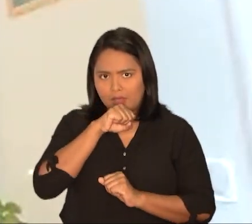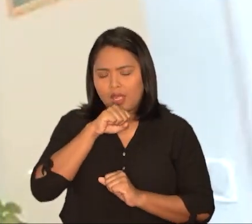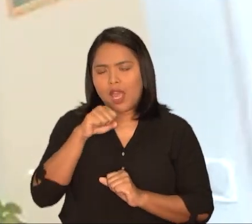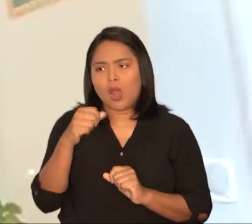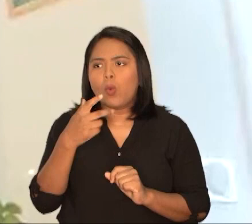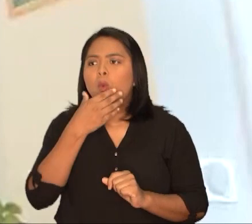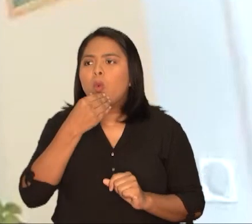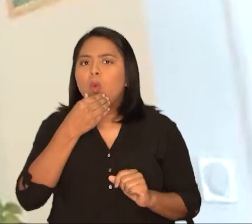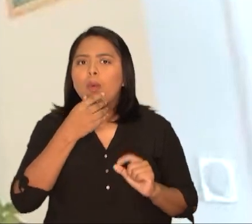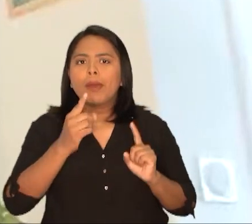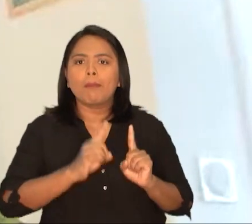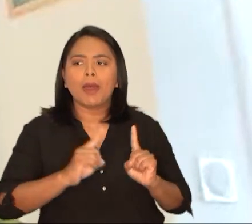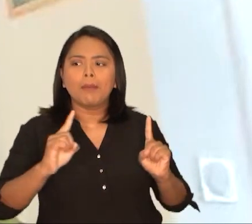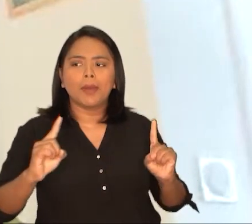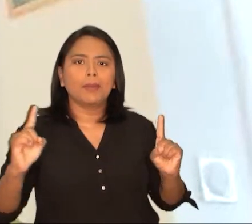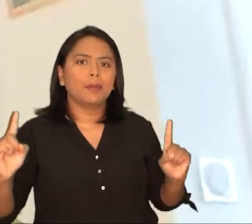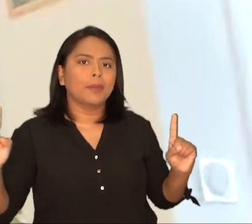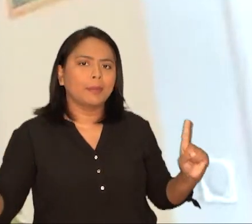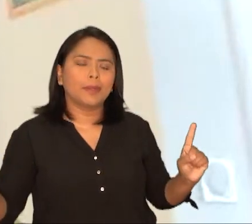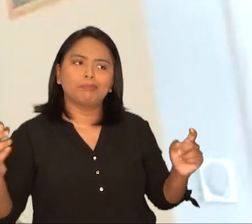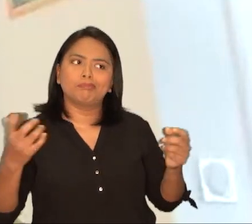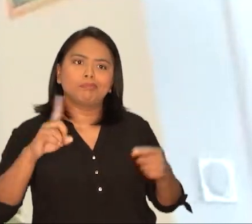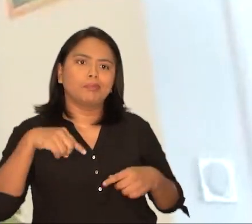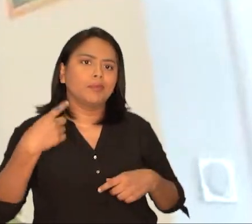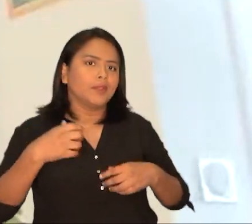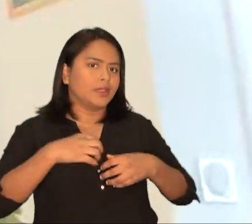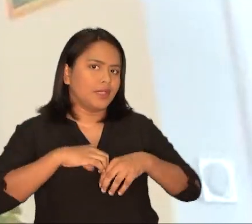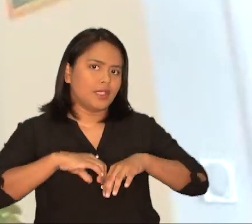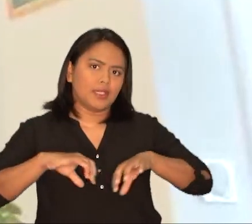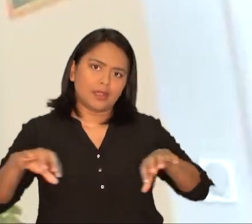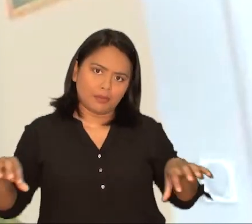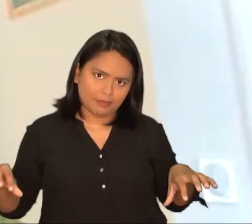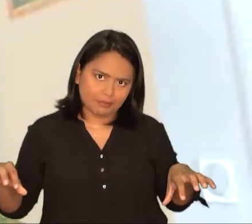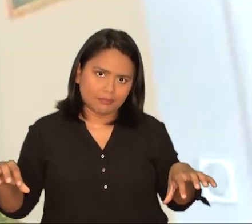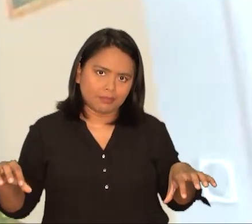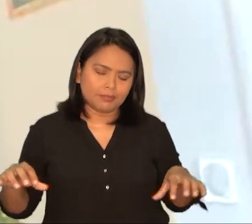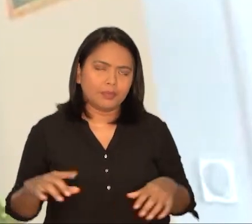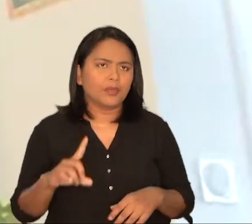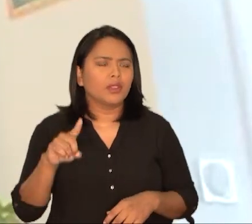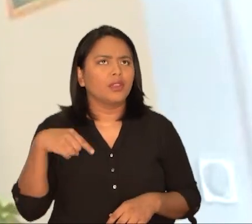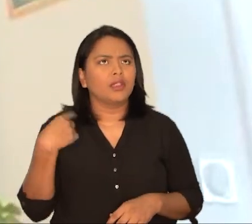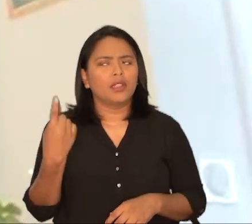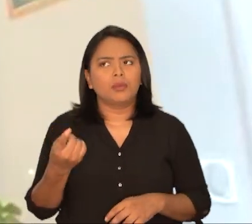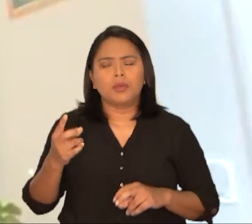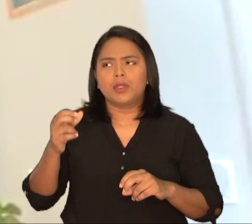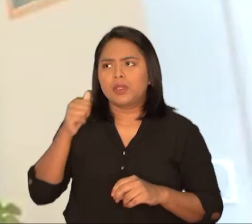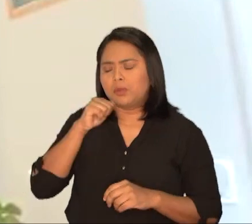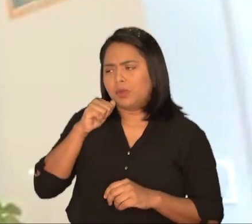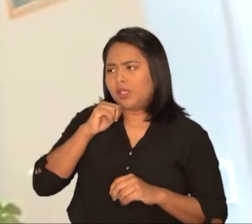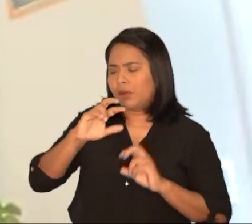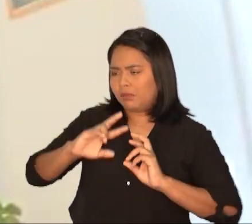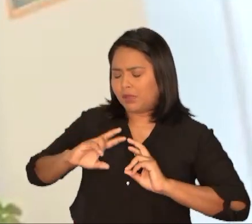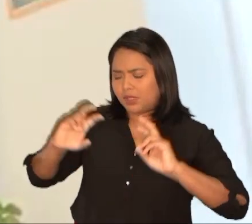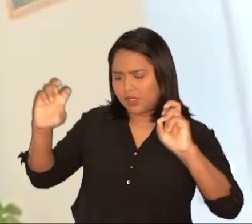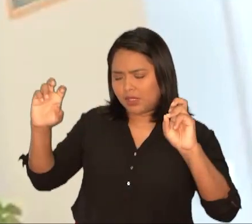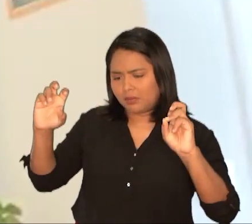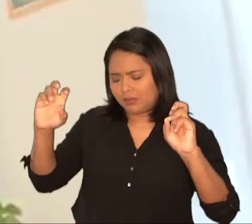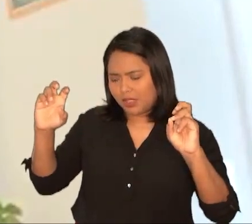afastar dela, até que culminou na separação. Logo depois disso, ela percebeu que ela não era a única mulher